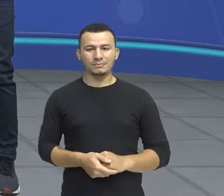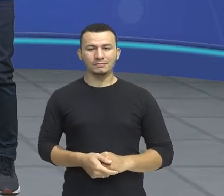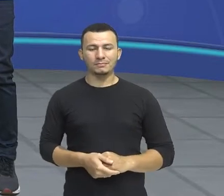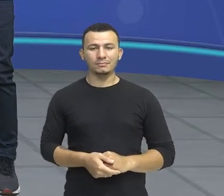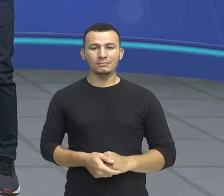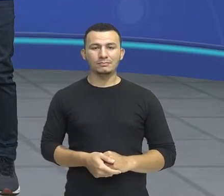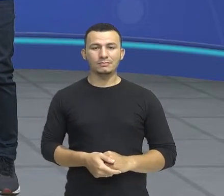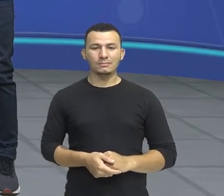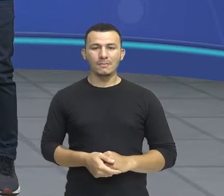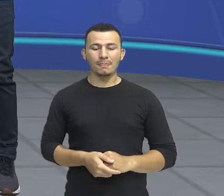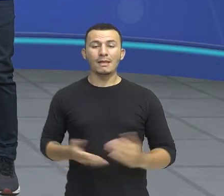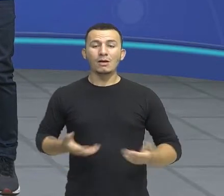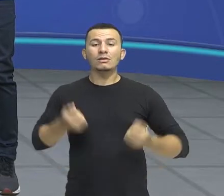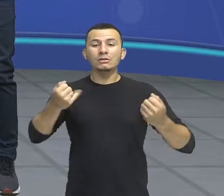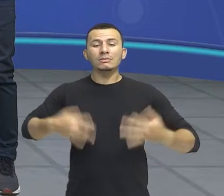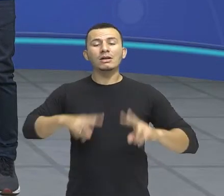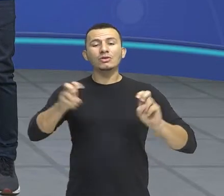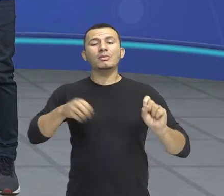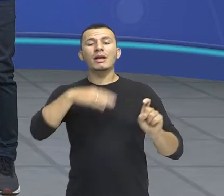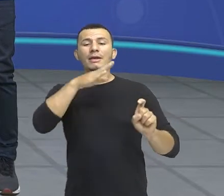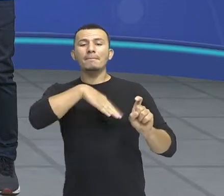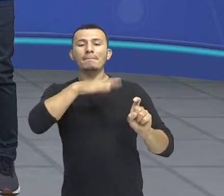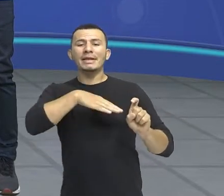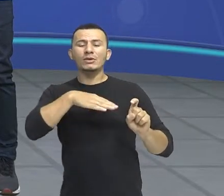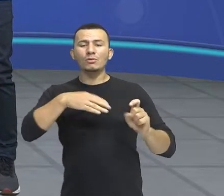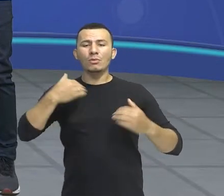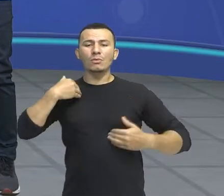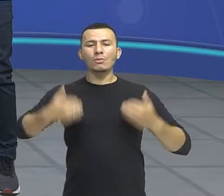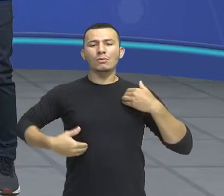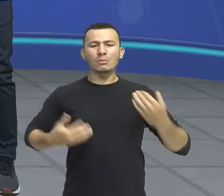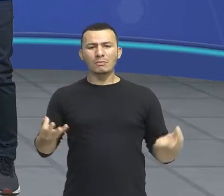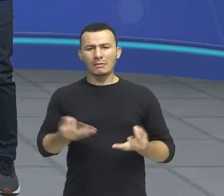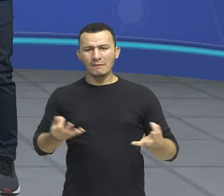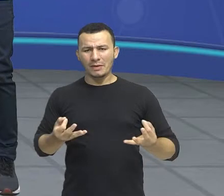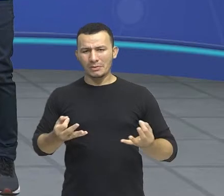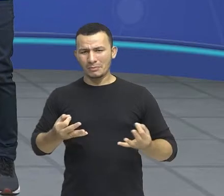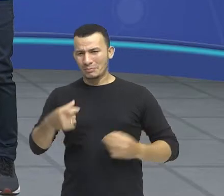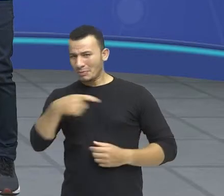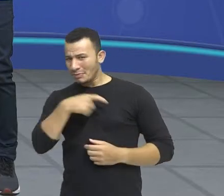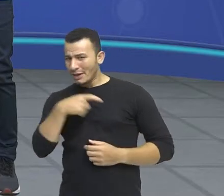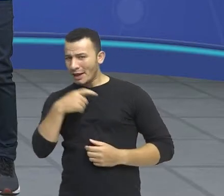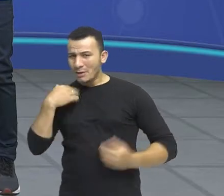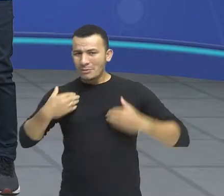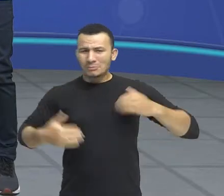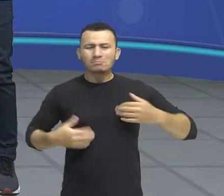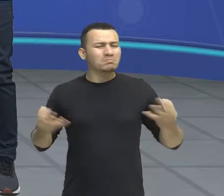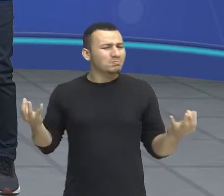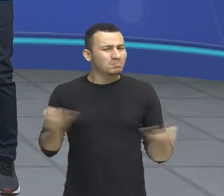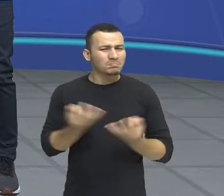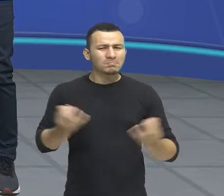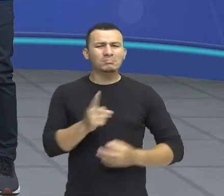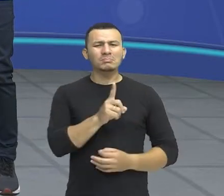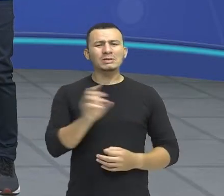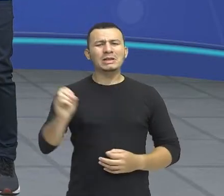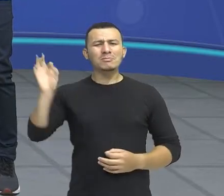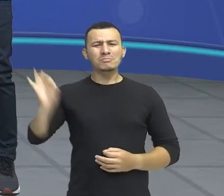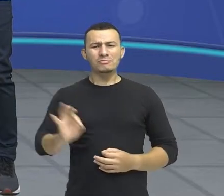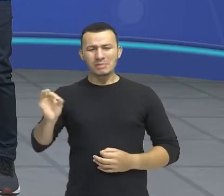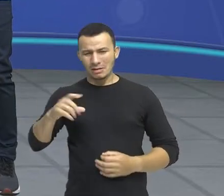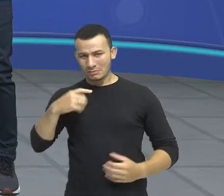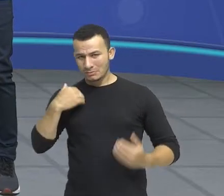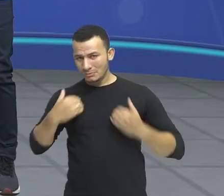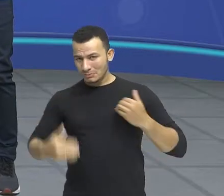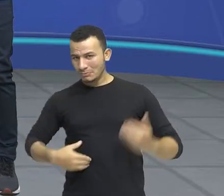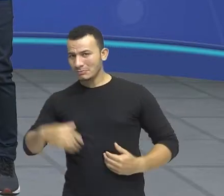sobre a questão do mito do corpo perfeito. Será que existe realmente isso? Será que existe essa questão do corpo